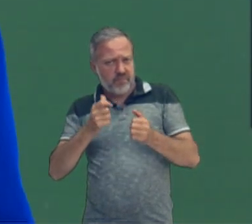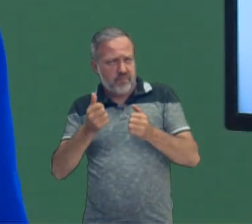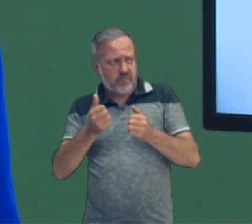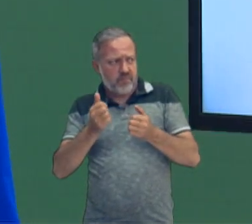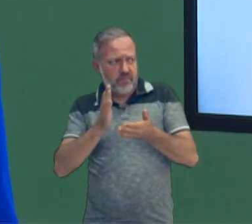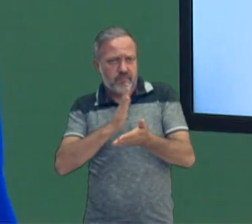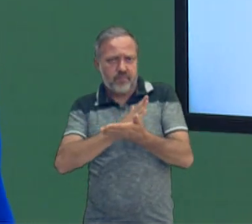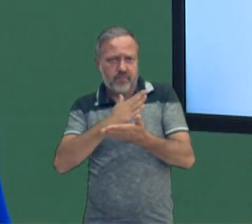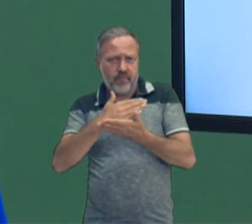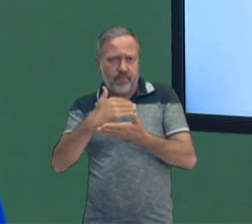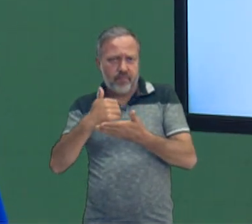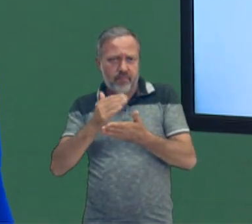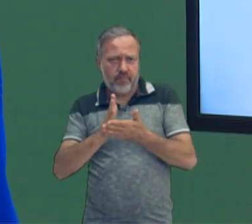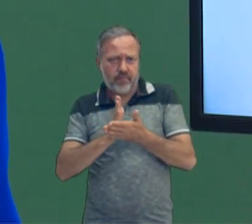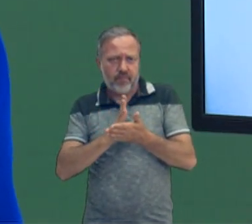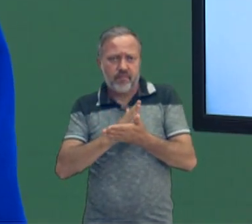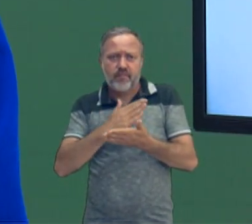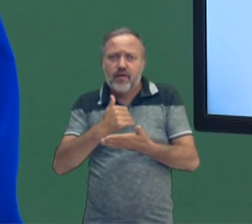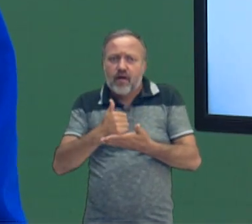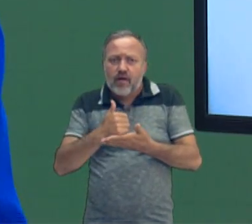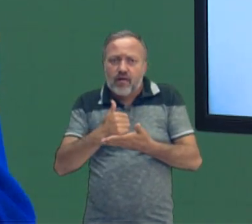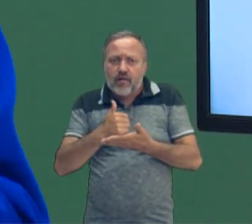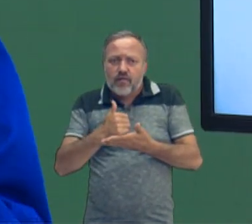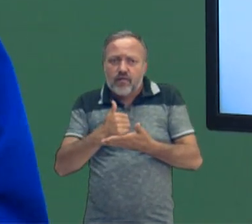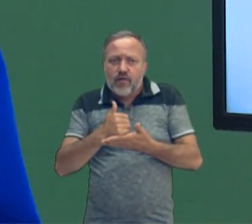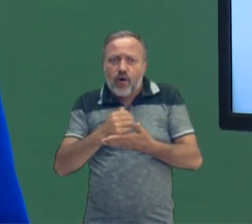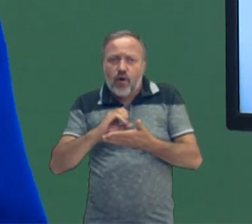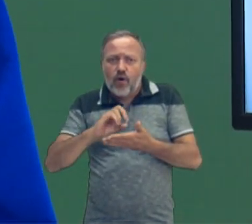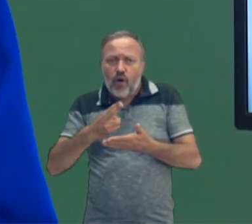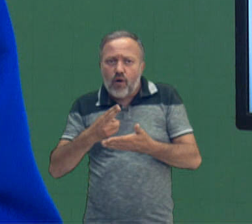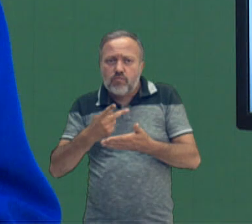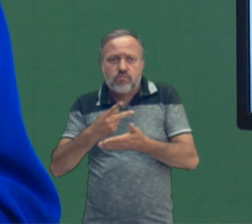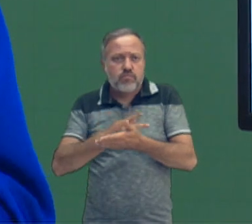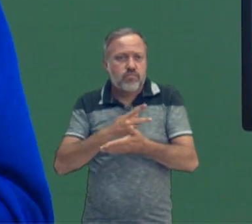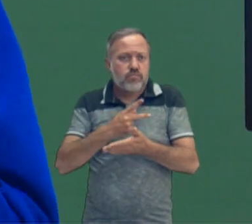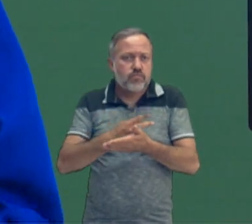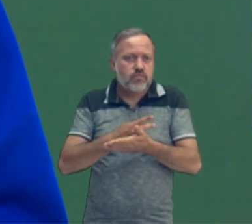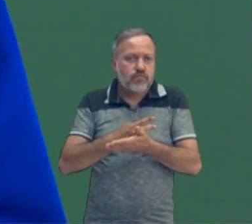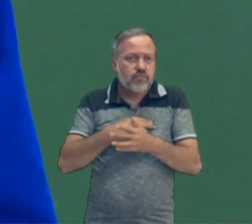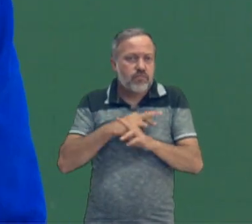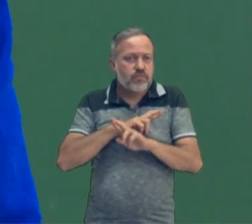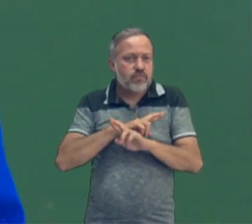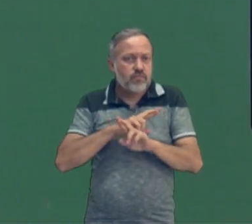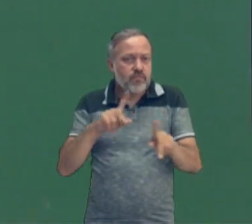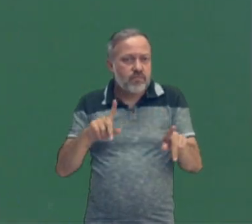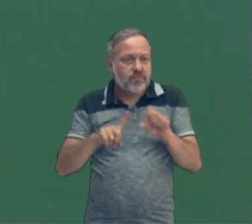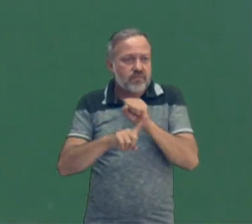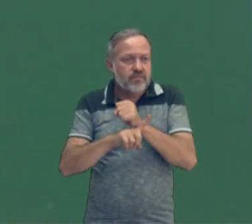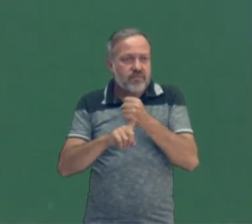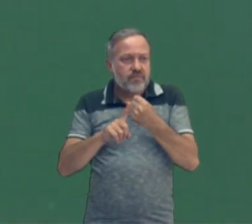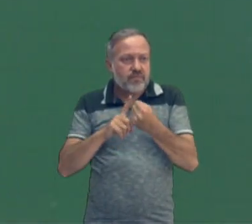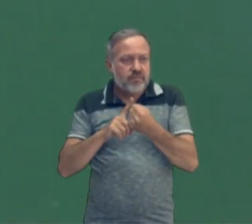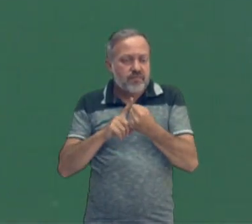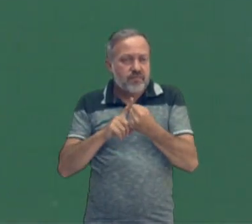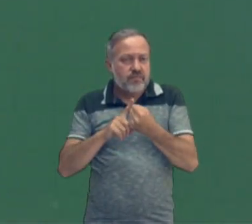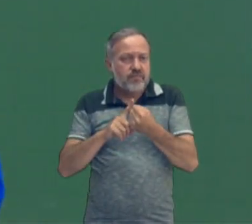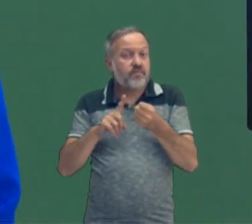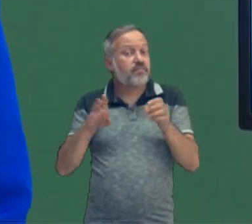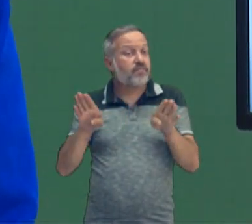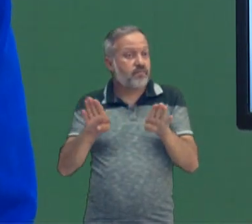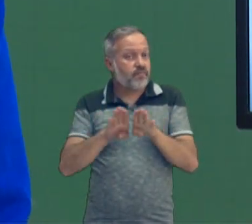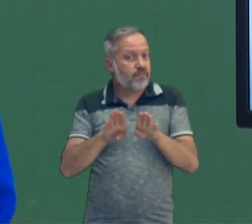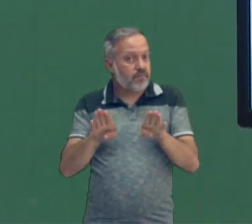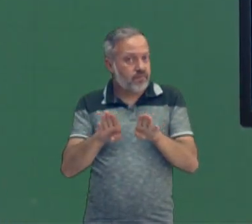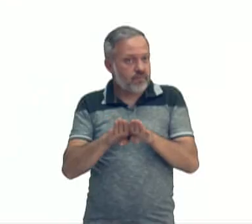renda de um modo mais desorganizado? As diferenças sociais e assim por diante. E,